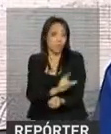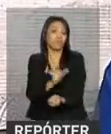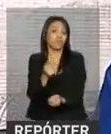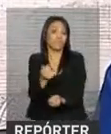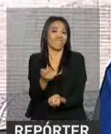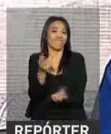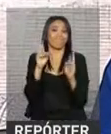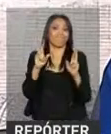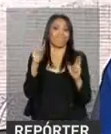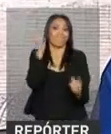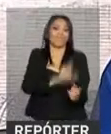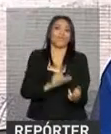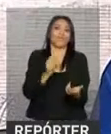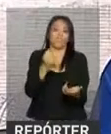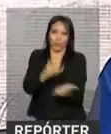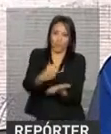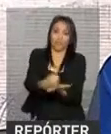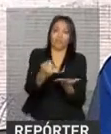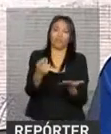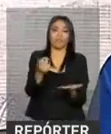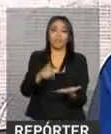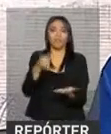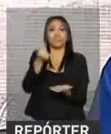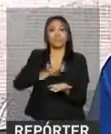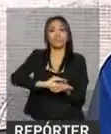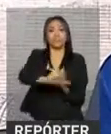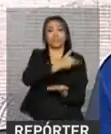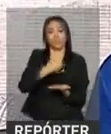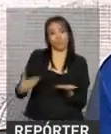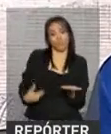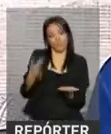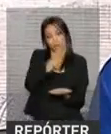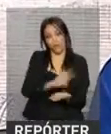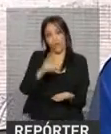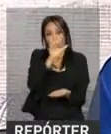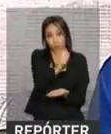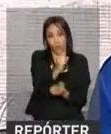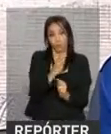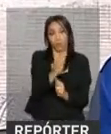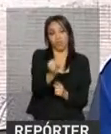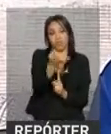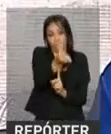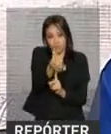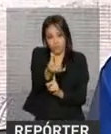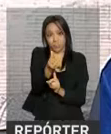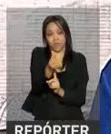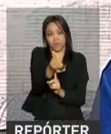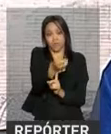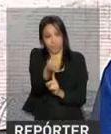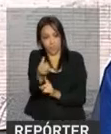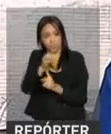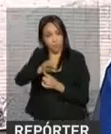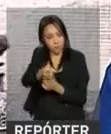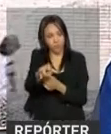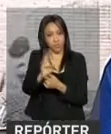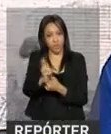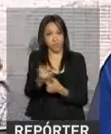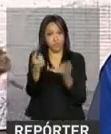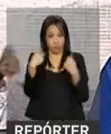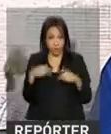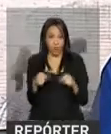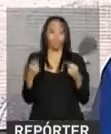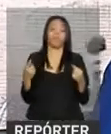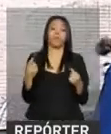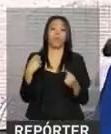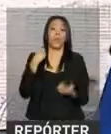contrato, somando em investimentos do governo federal 8 bilhões e 600 milhões de reais. Além disso, os pagamentos aos